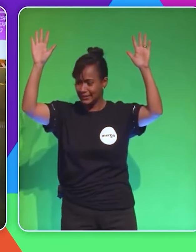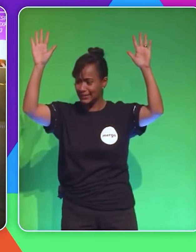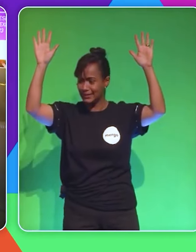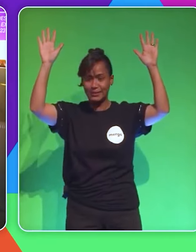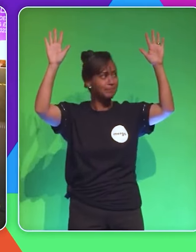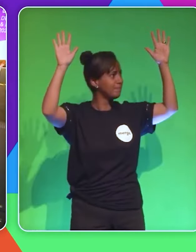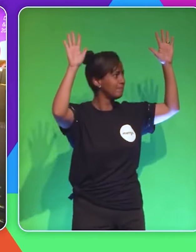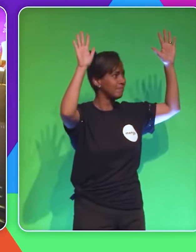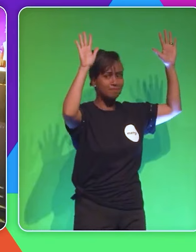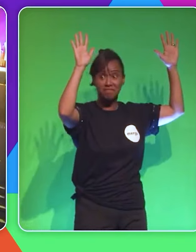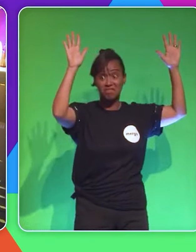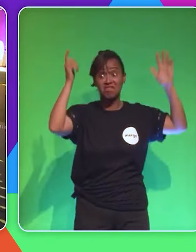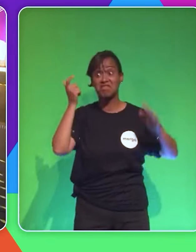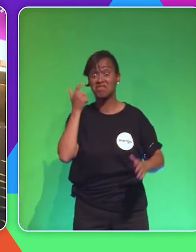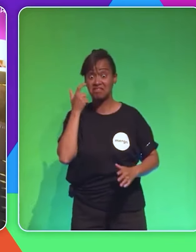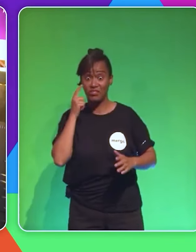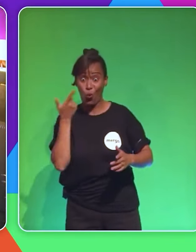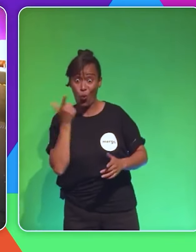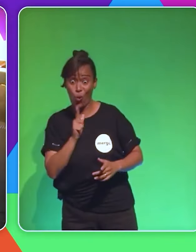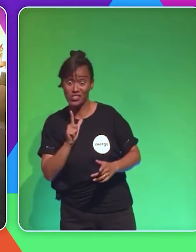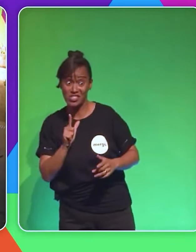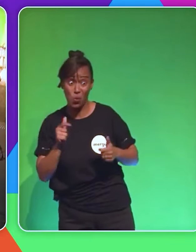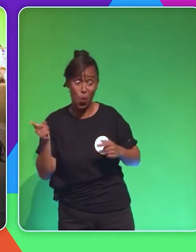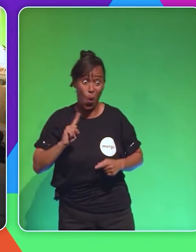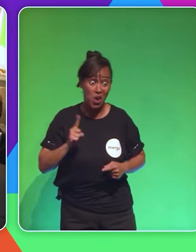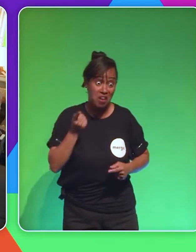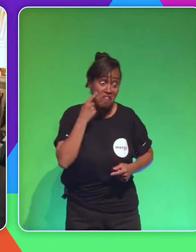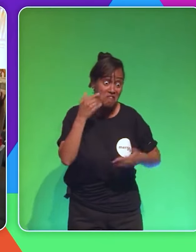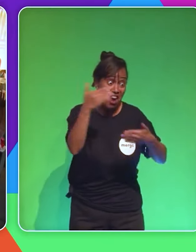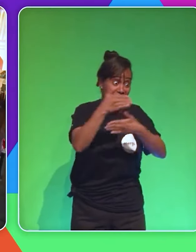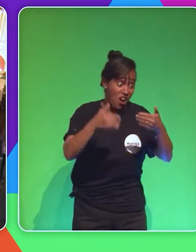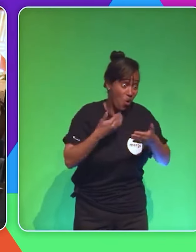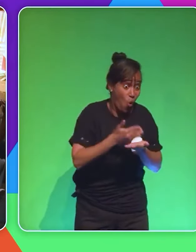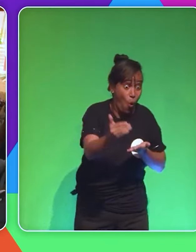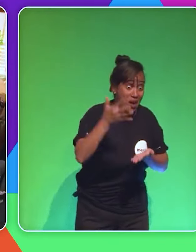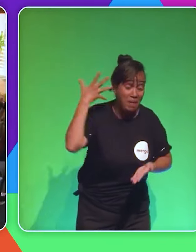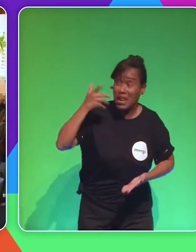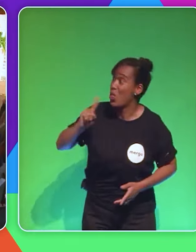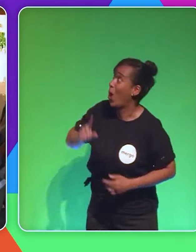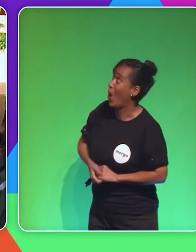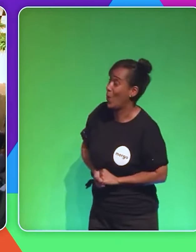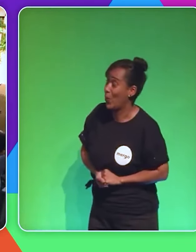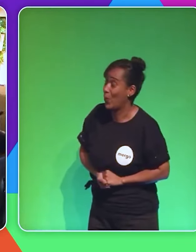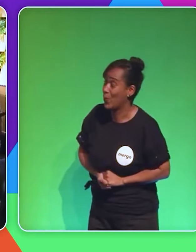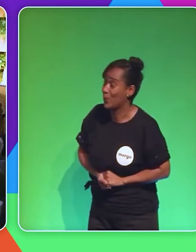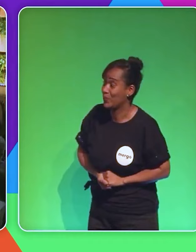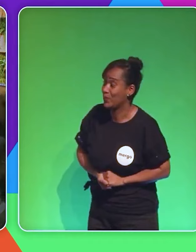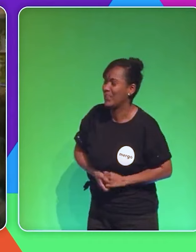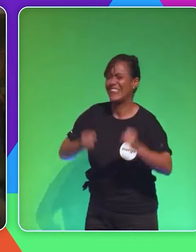mão vamos ver aqui se se vai a minha se vai minha palestra